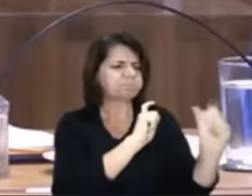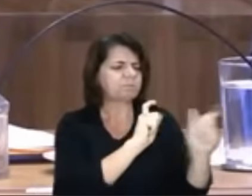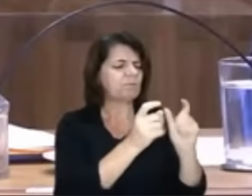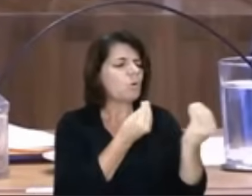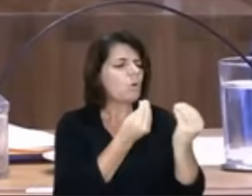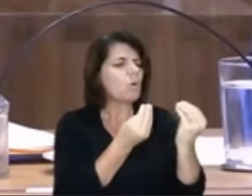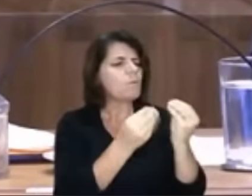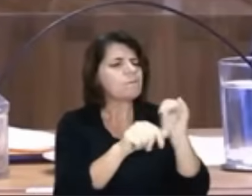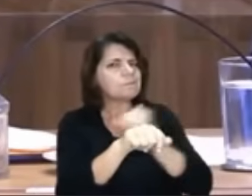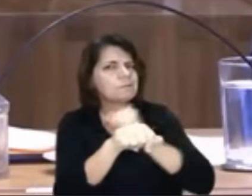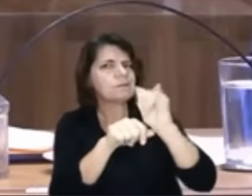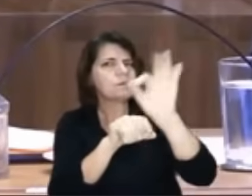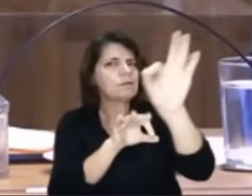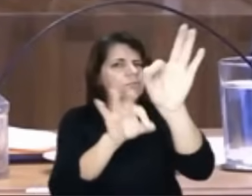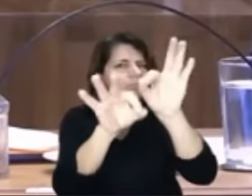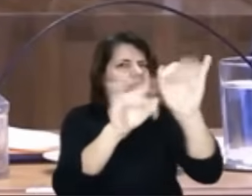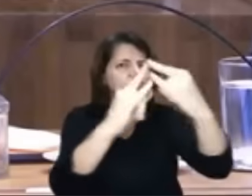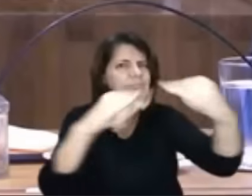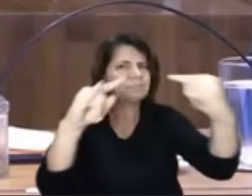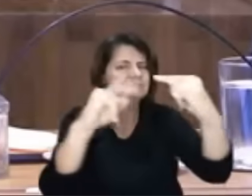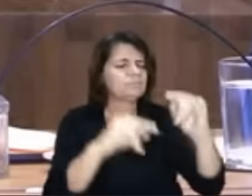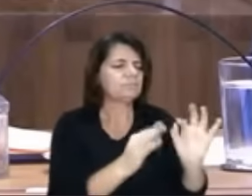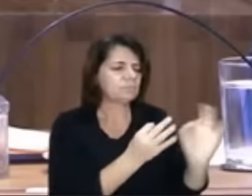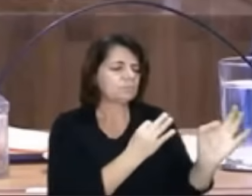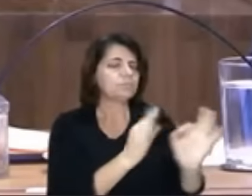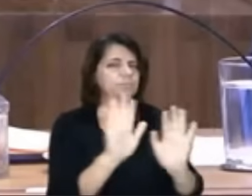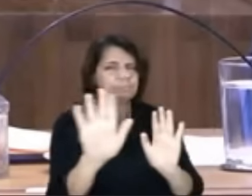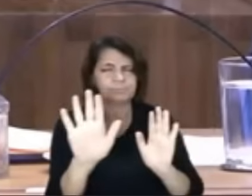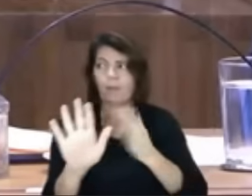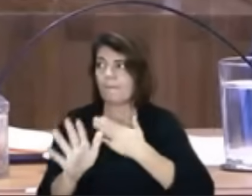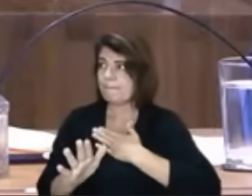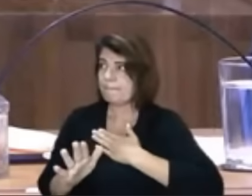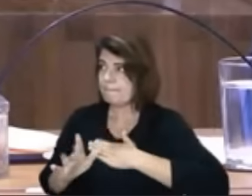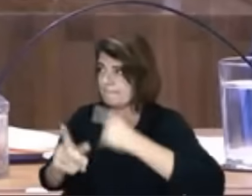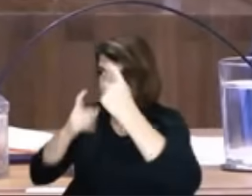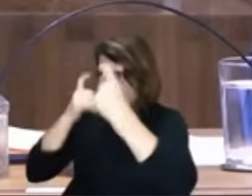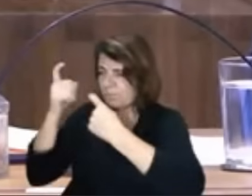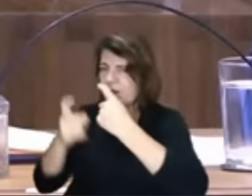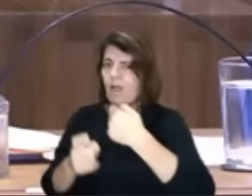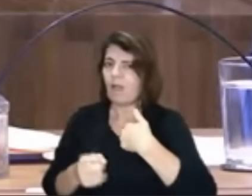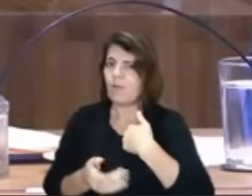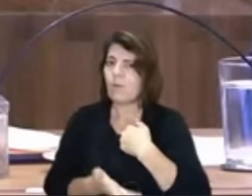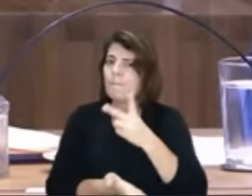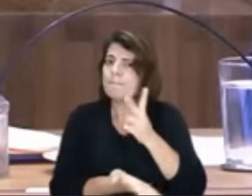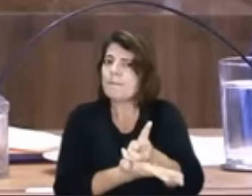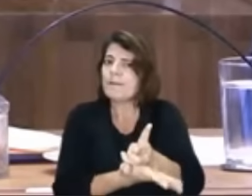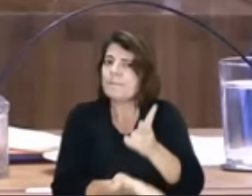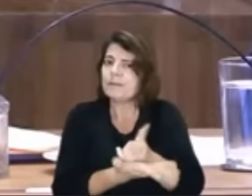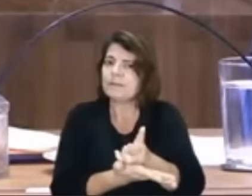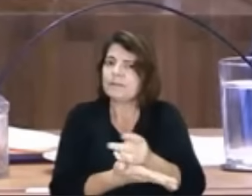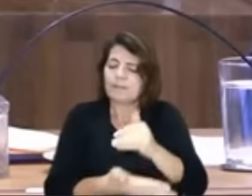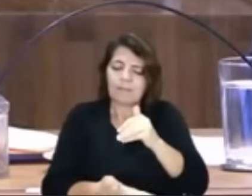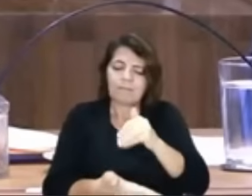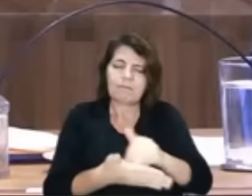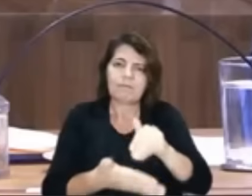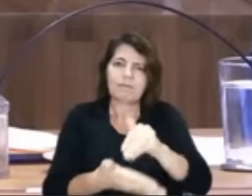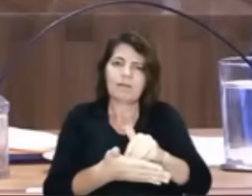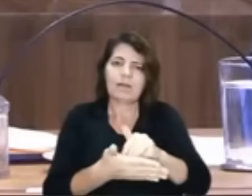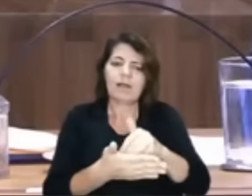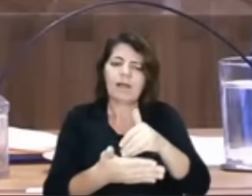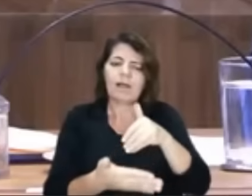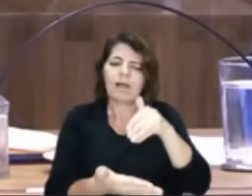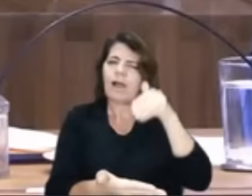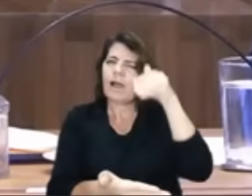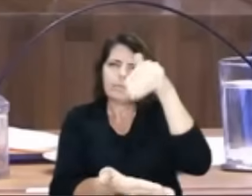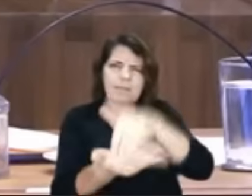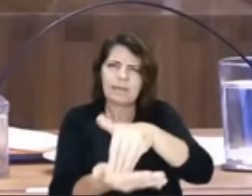preocupação eh só para explicar Deputado eu esia no gabinete no máximo até Fevereiro por quê Porque